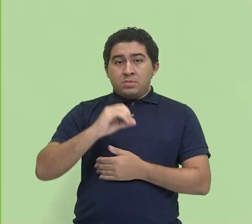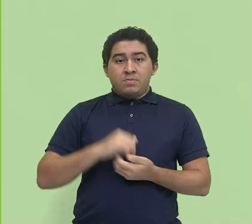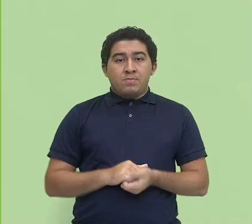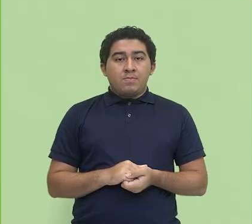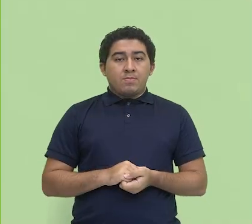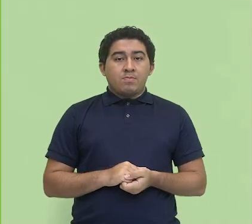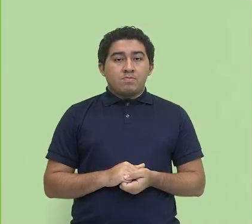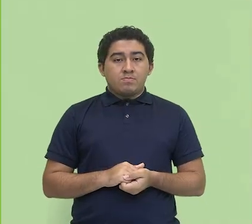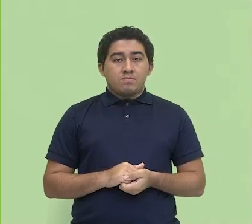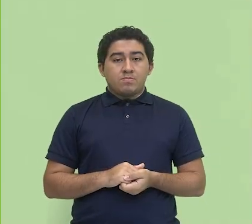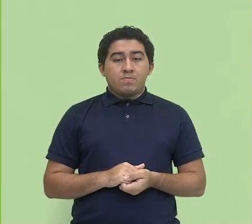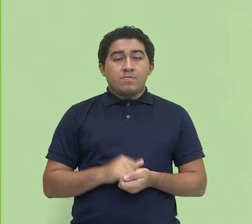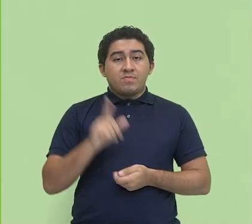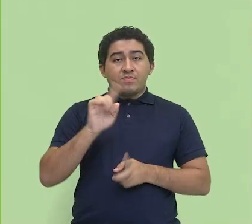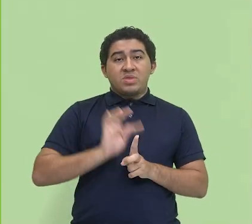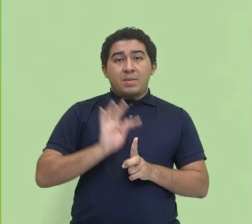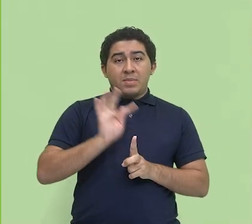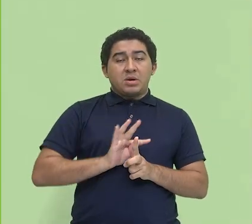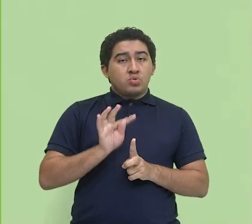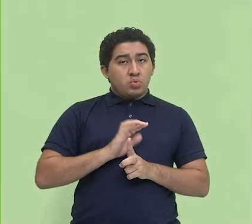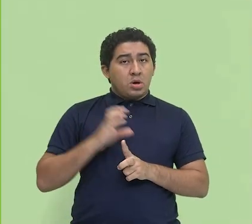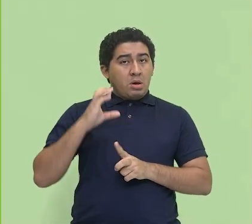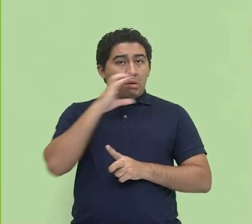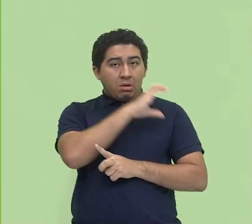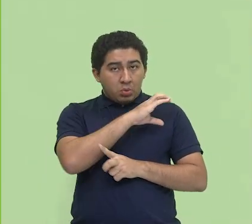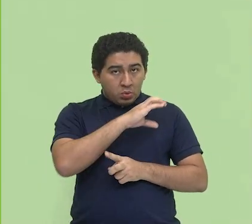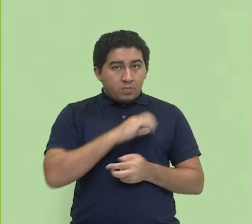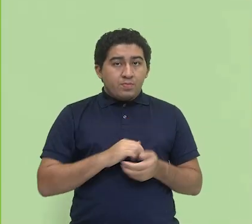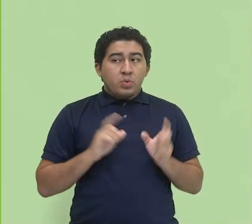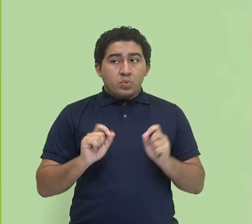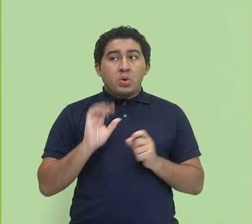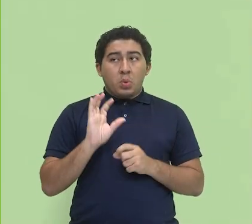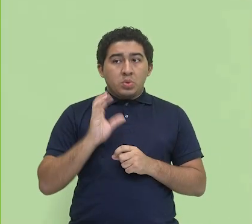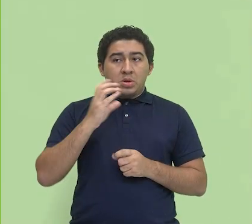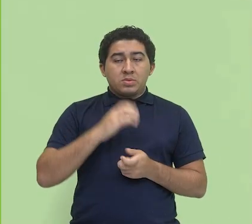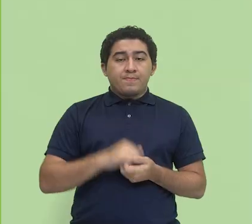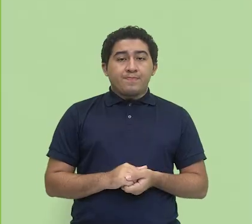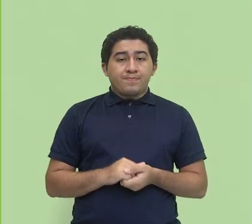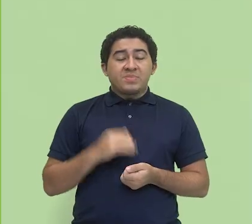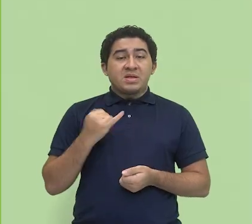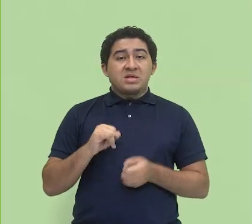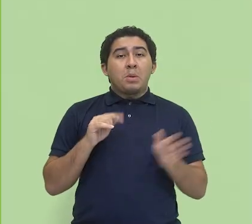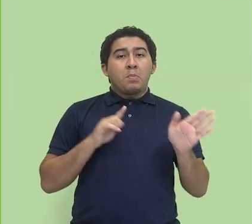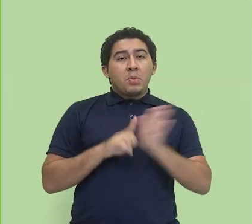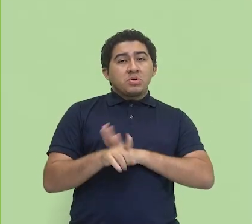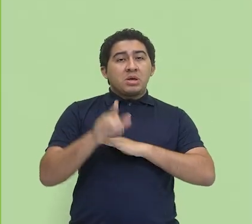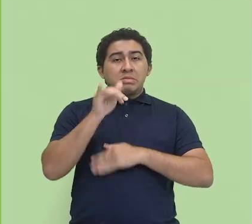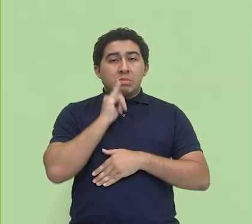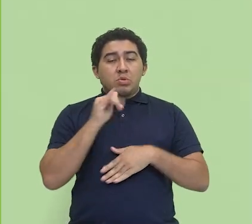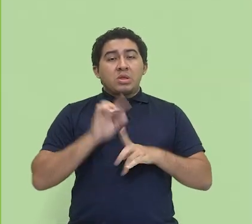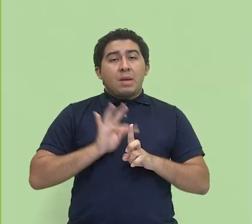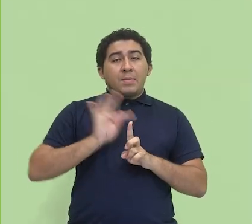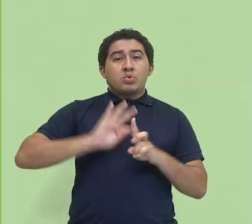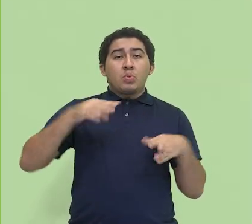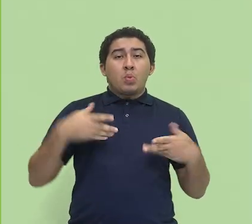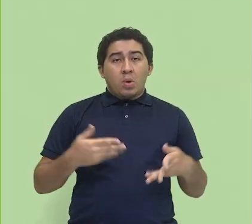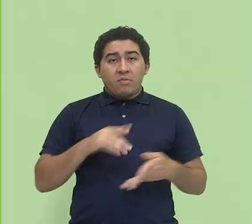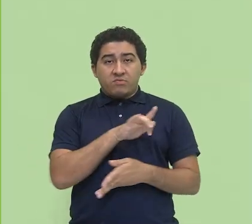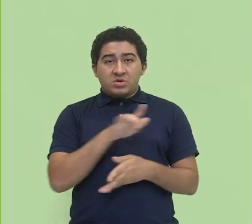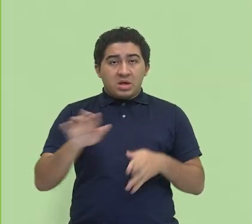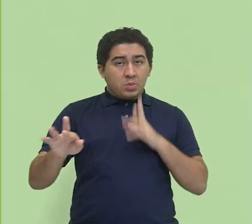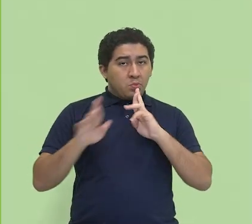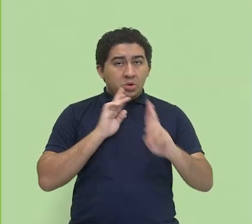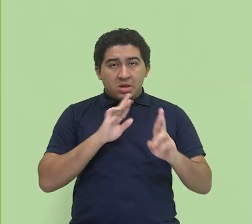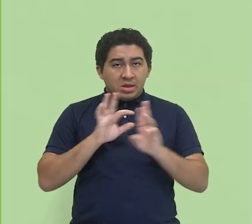porque é uma temperatura um pouco elevada, o que aconteceria? Se fosse perguntado para você lá qual era a temperatura, você não iria